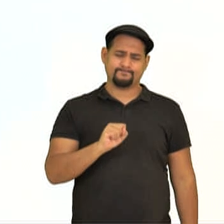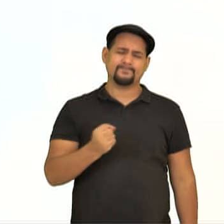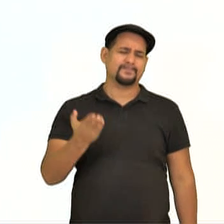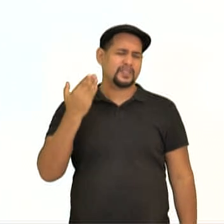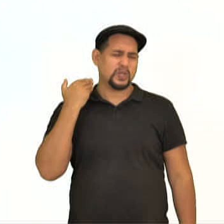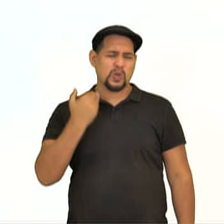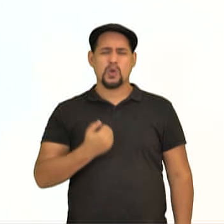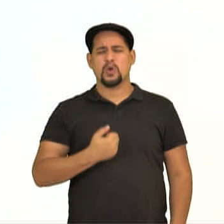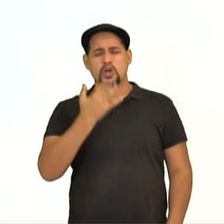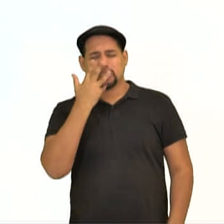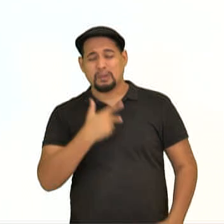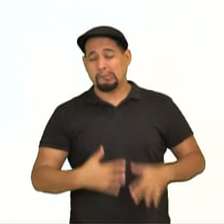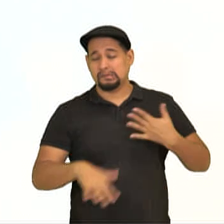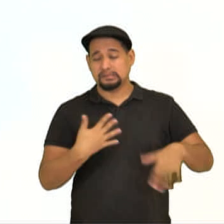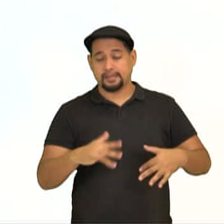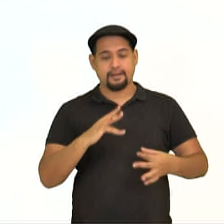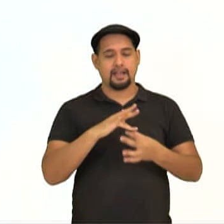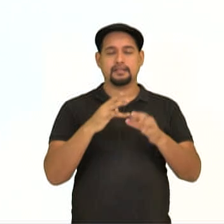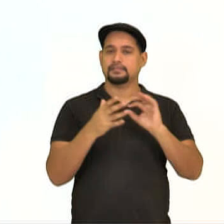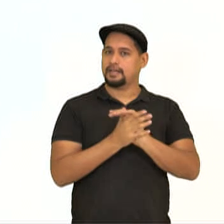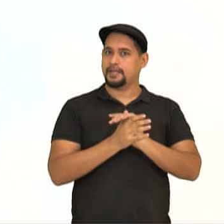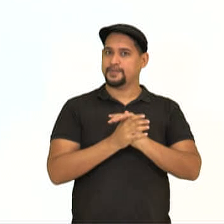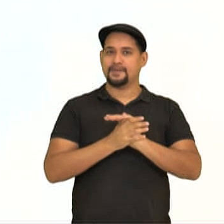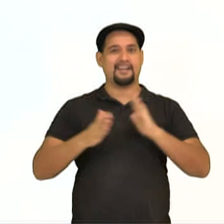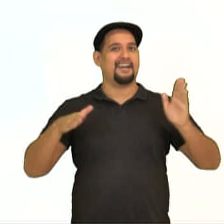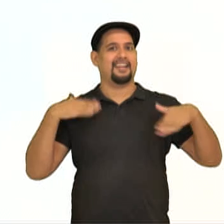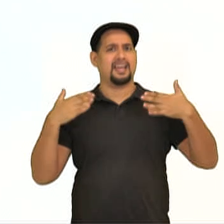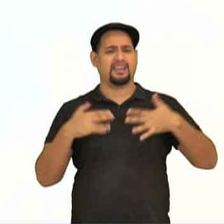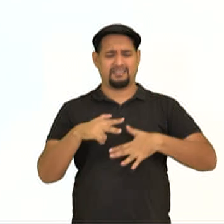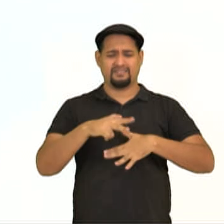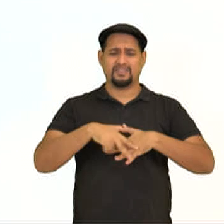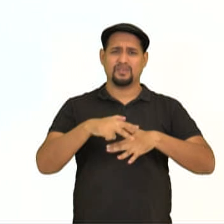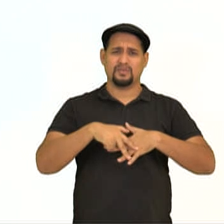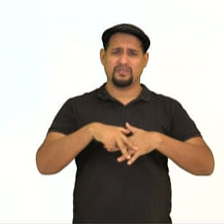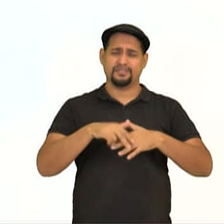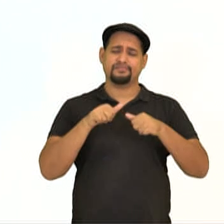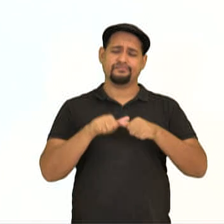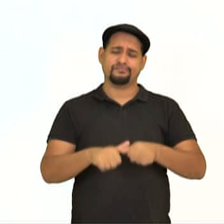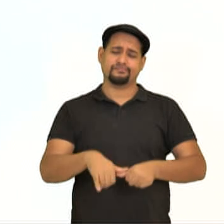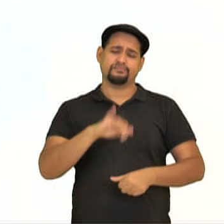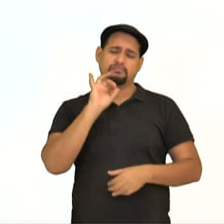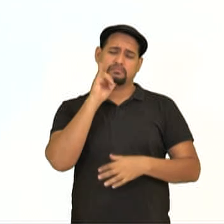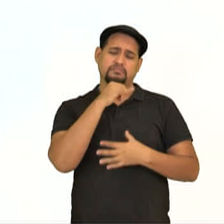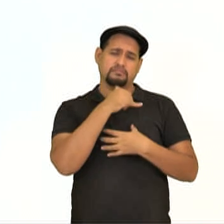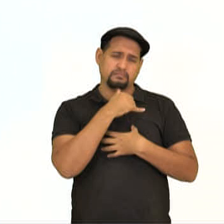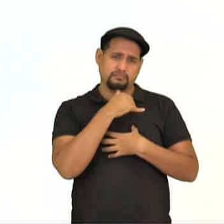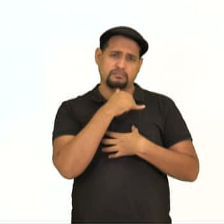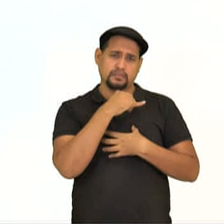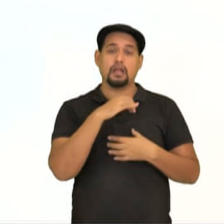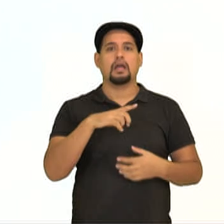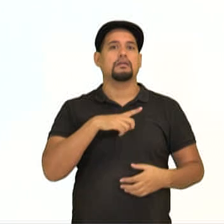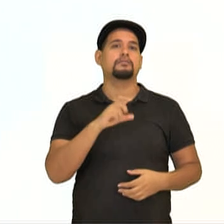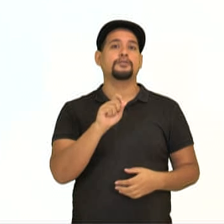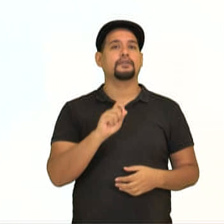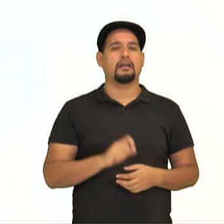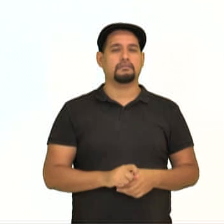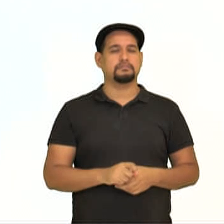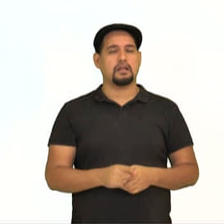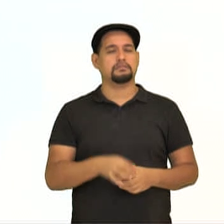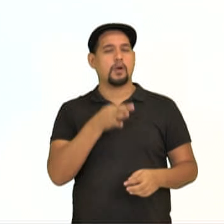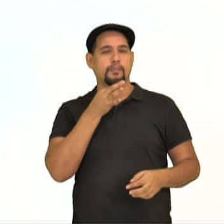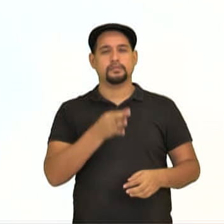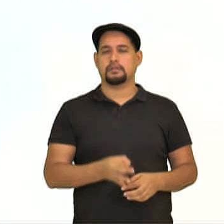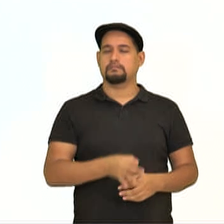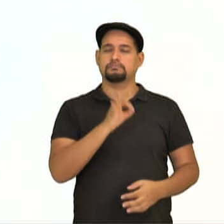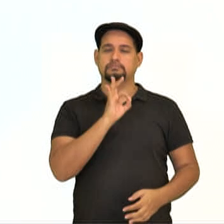bagunceiro, casado era um moço alegre, viúvo tornara-se triste. Então nós temos essa alternativa